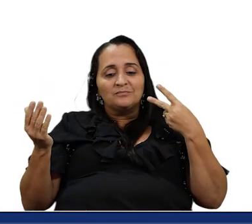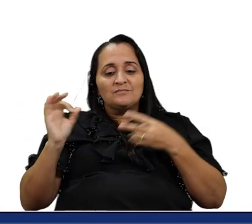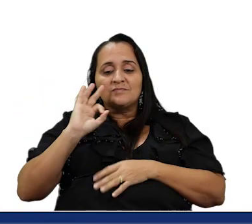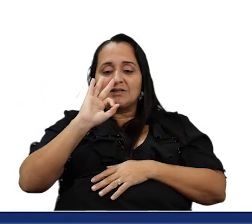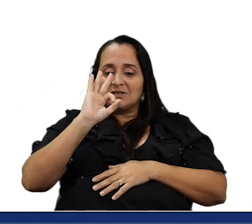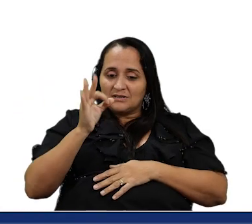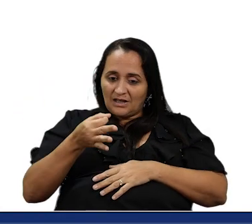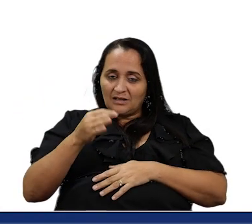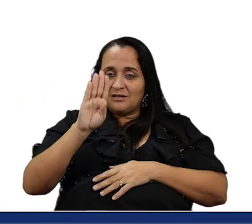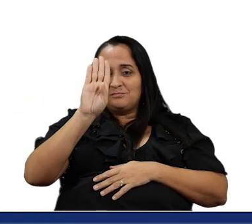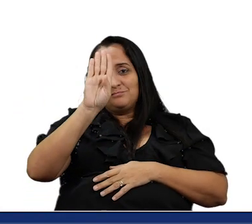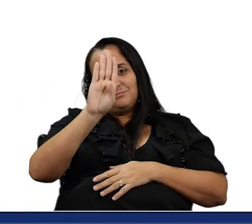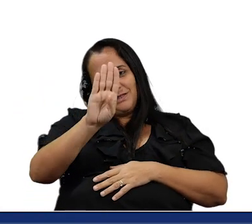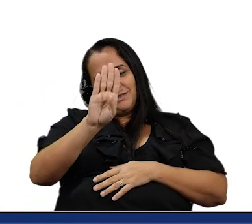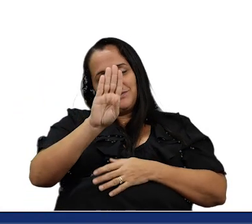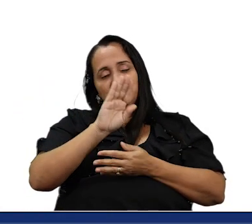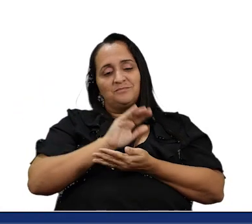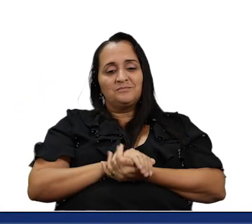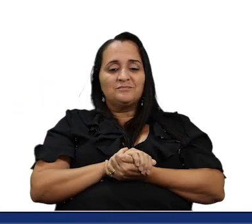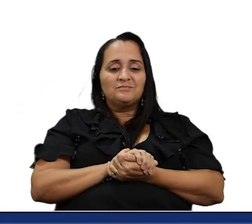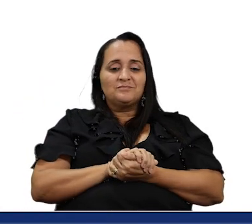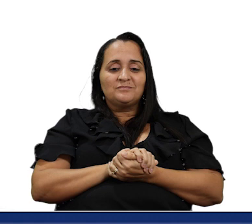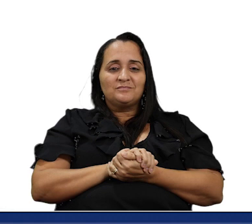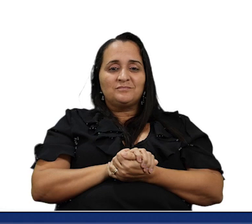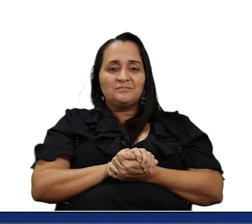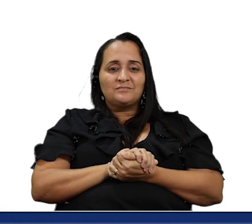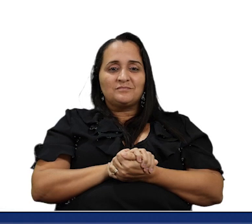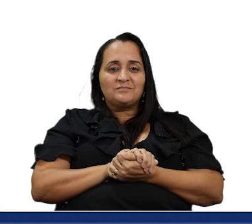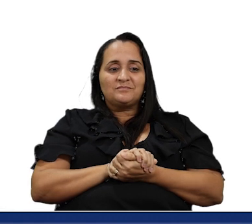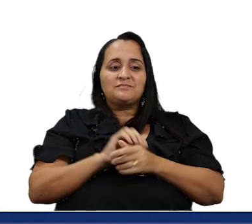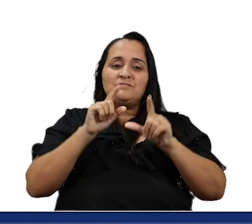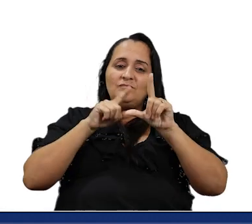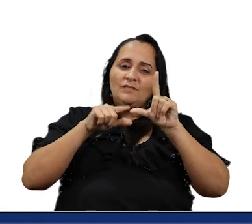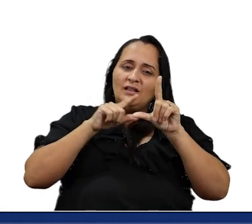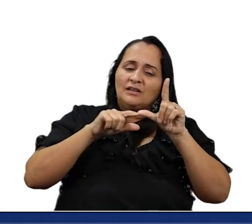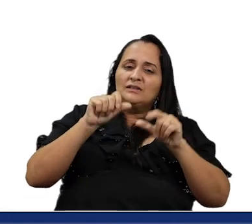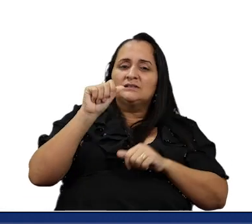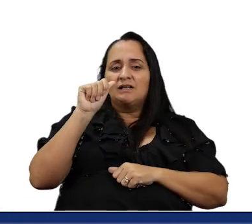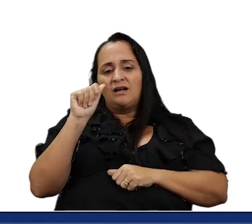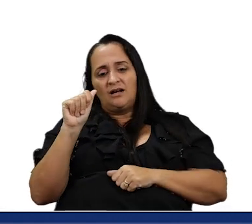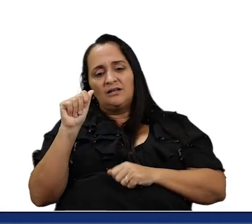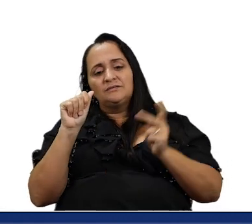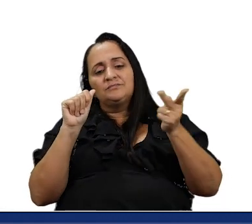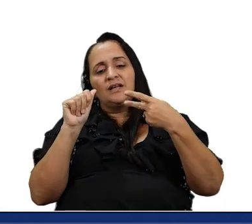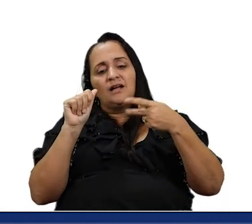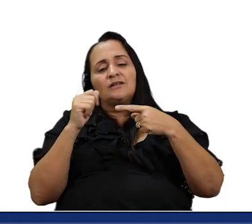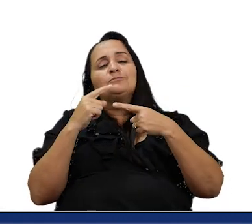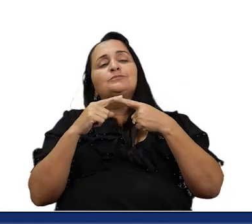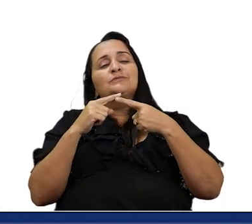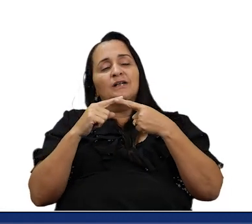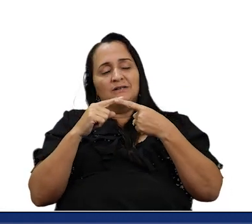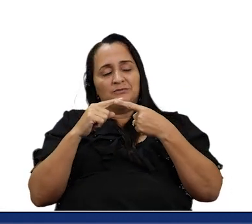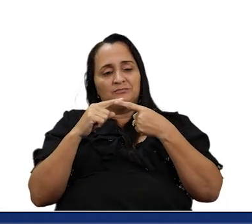resposta certa é a letra B. Gente, a letra A estava errado no seguinte termo.